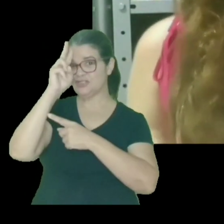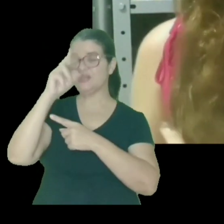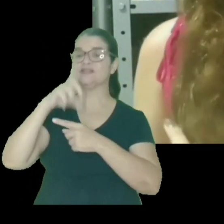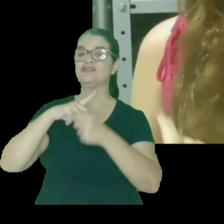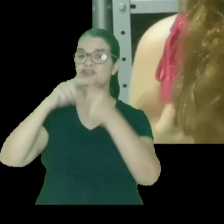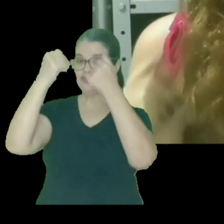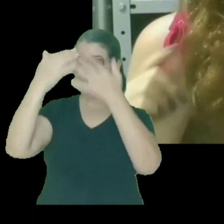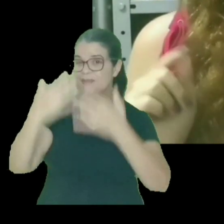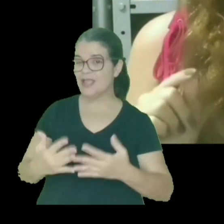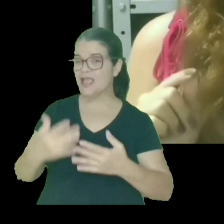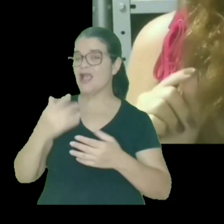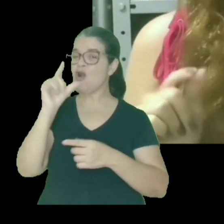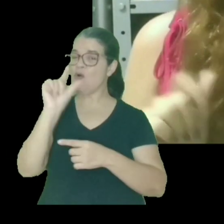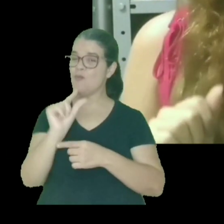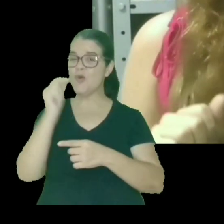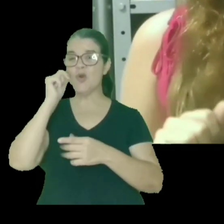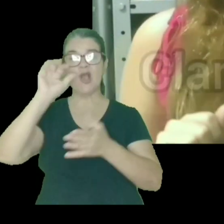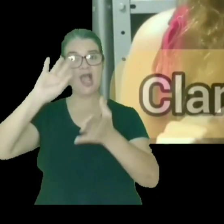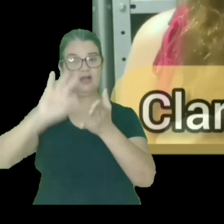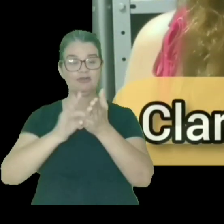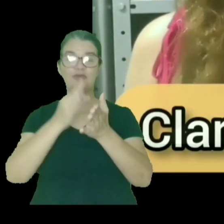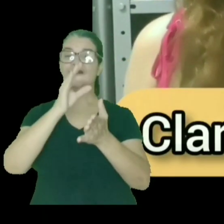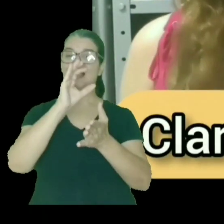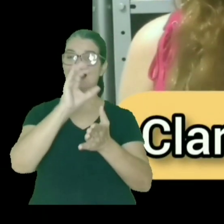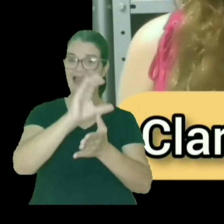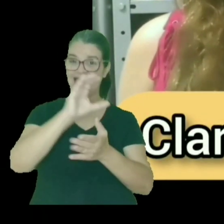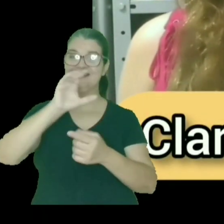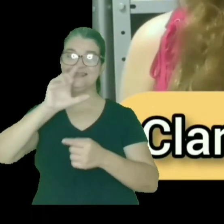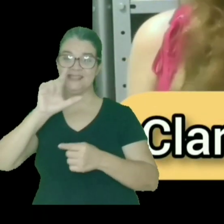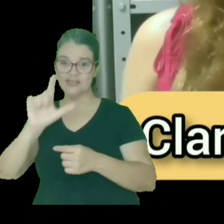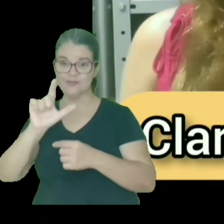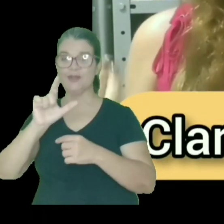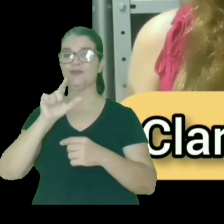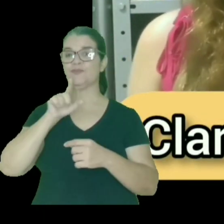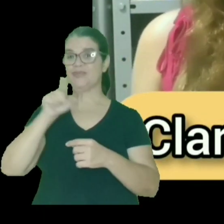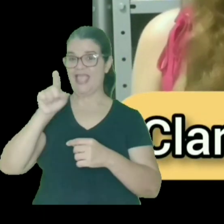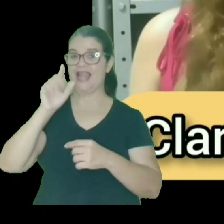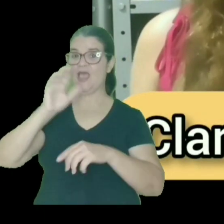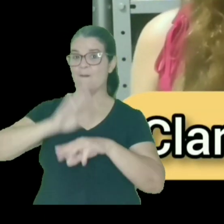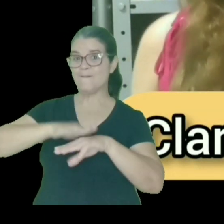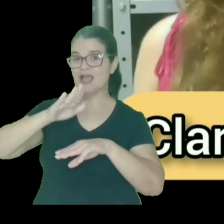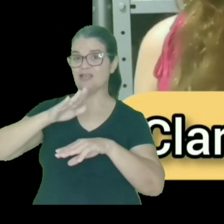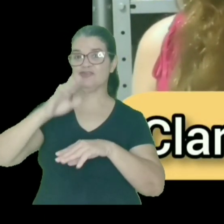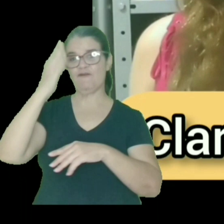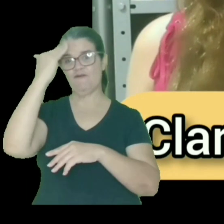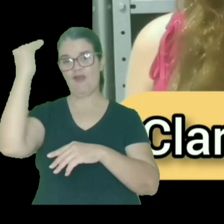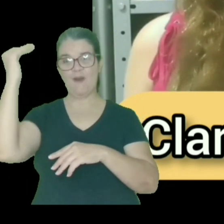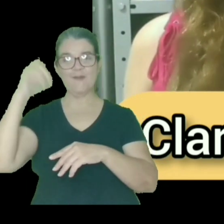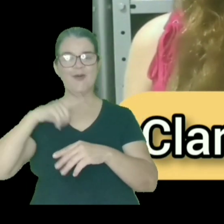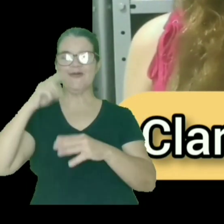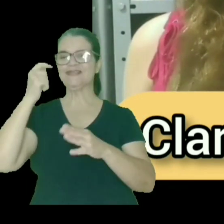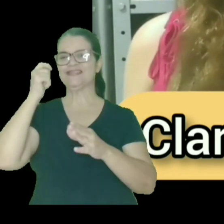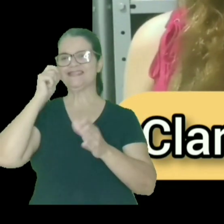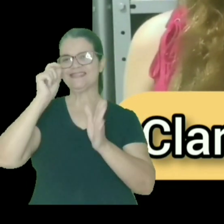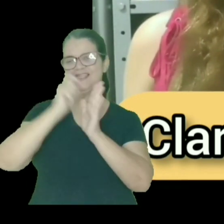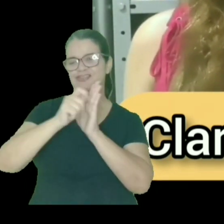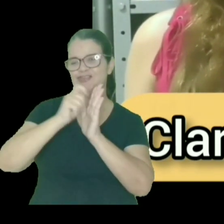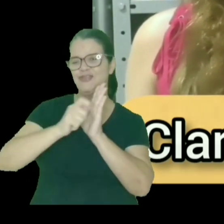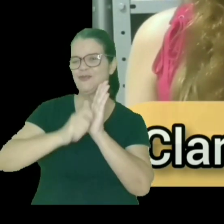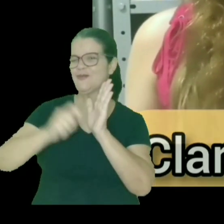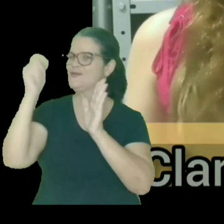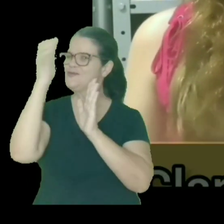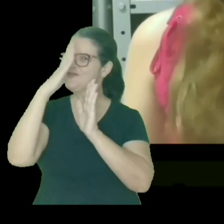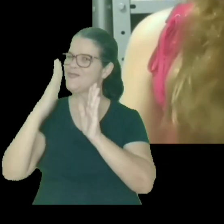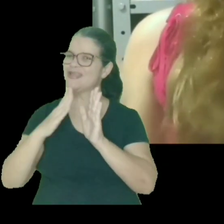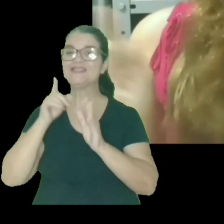um pouco sobre essa autora, Clarice Lispector. Ela é uma das mais famosas escritoras do